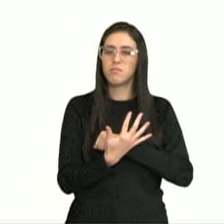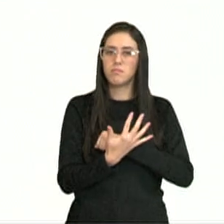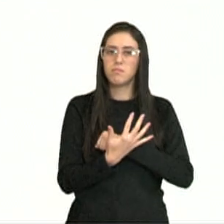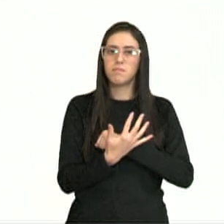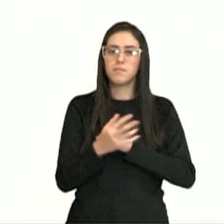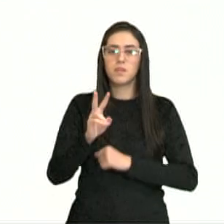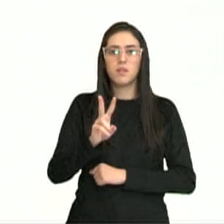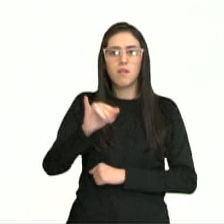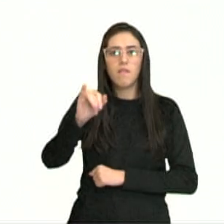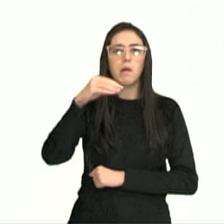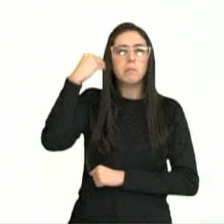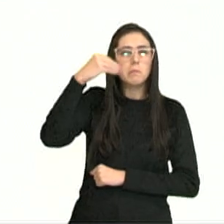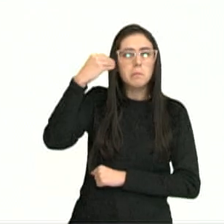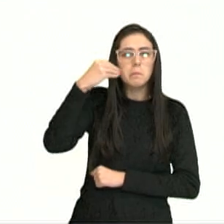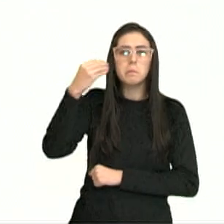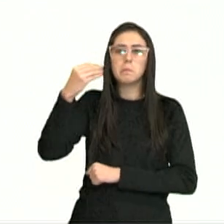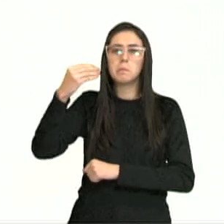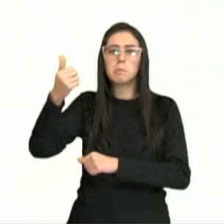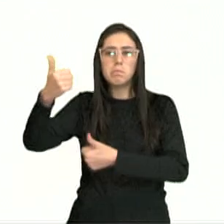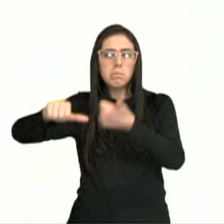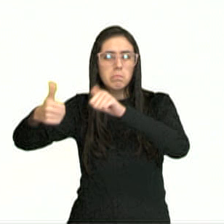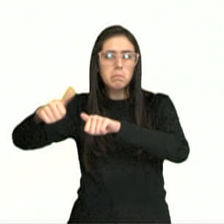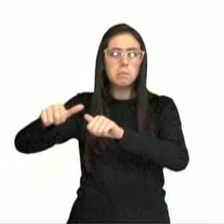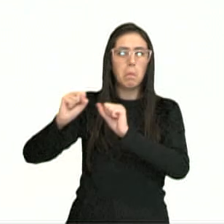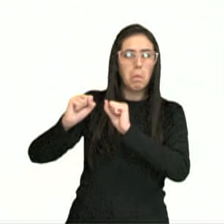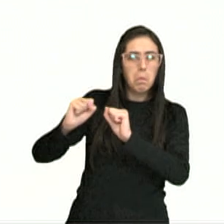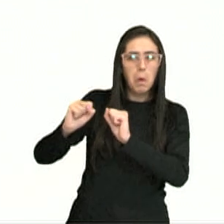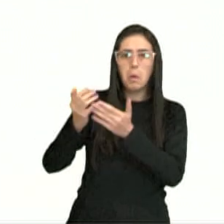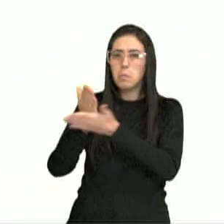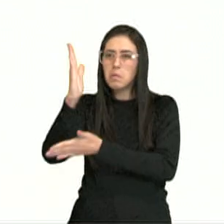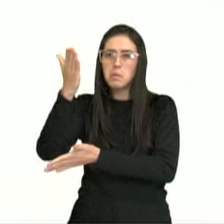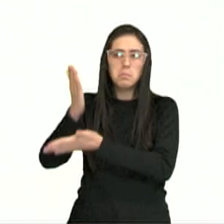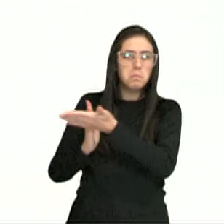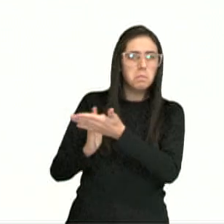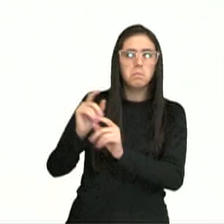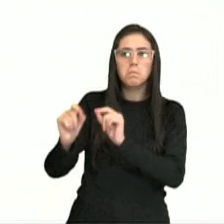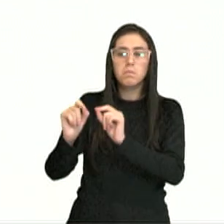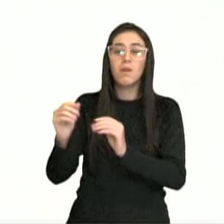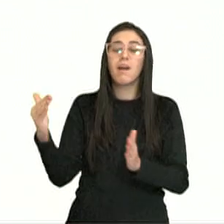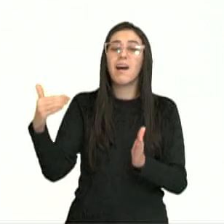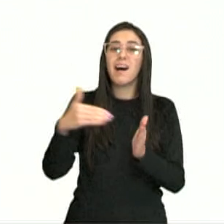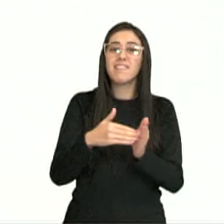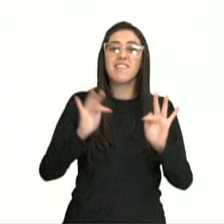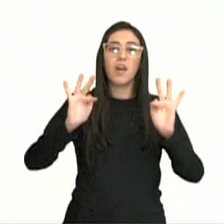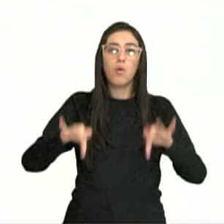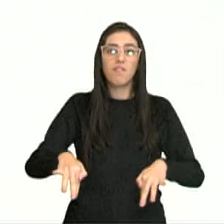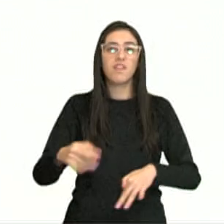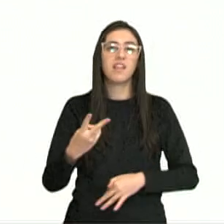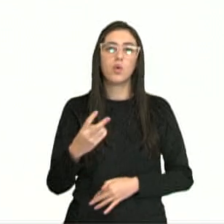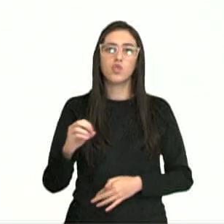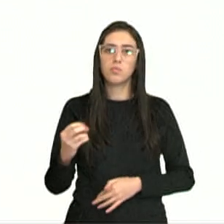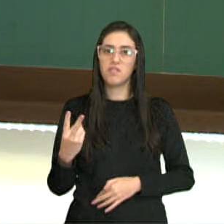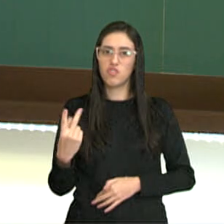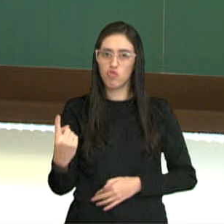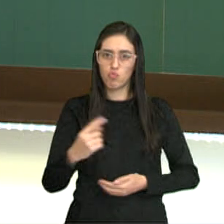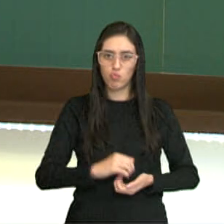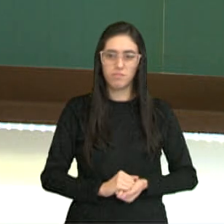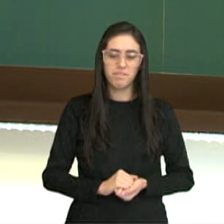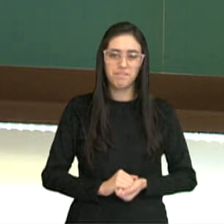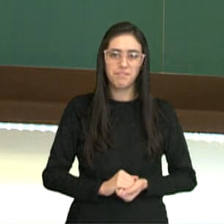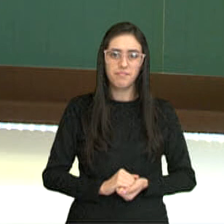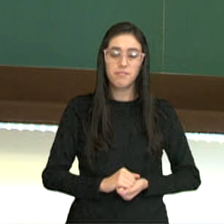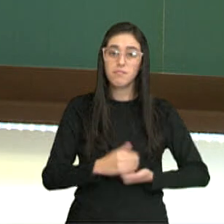a fase de testes pré-clínicos até o final de 2021. Então, vocês viram